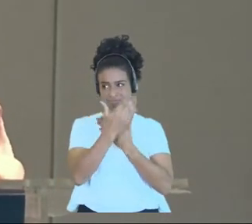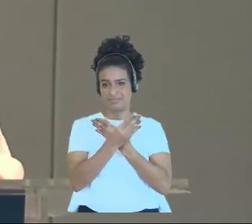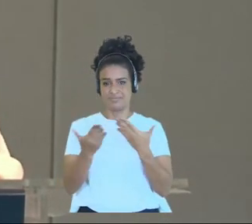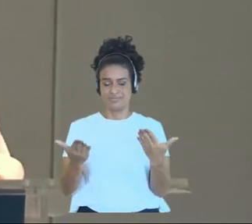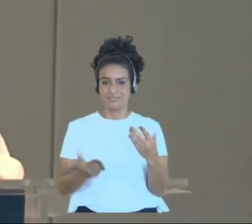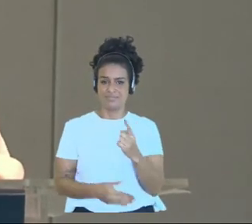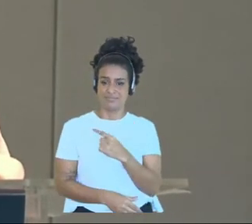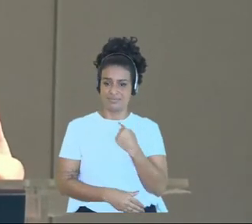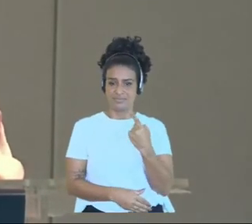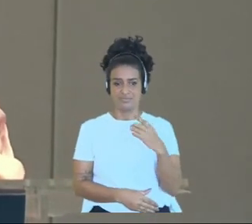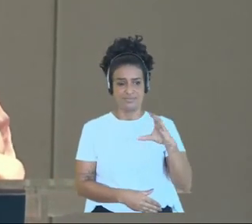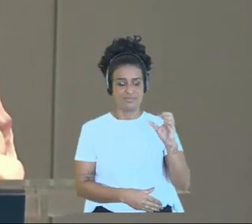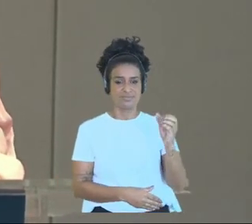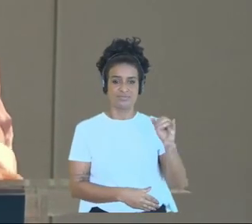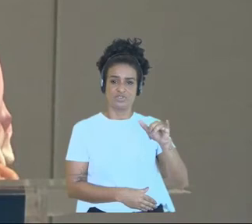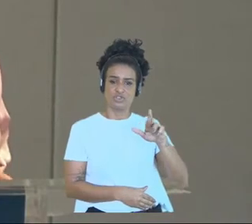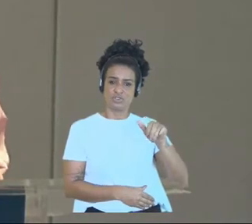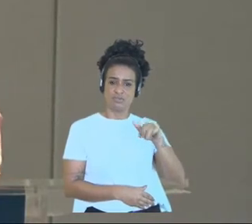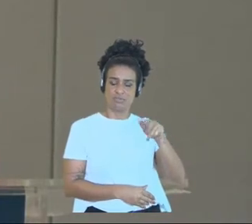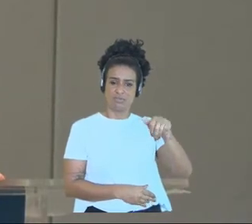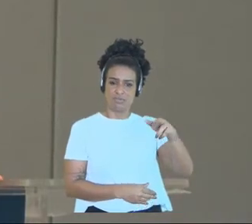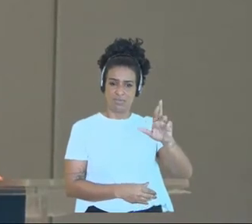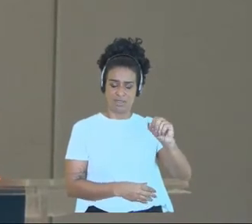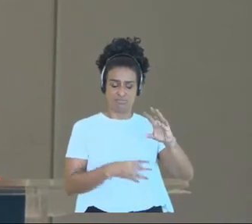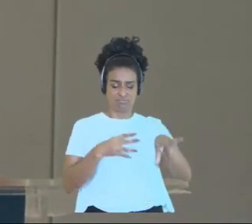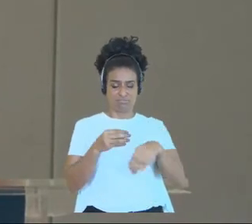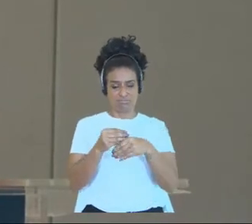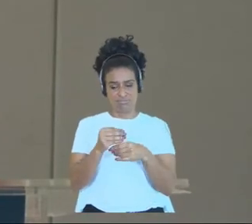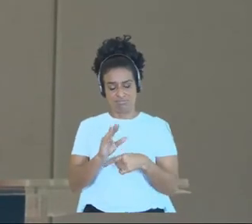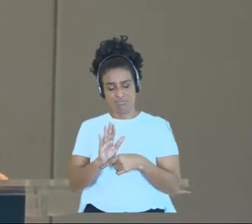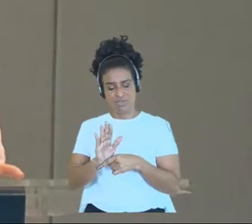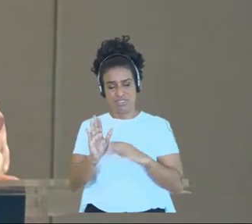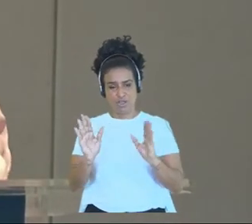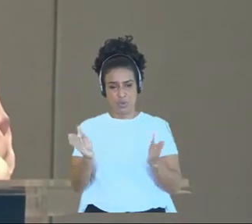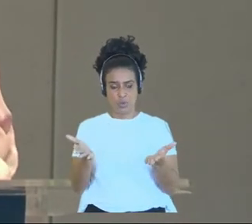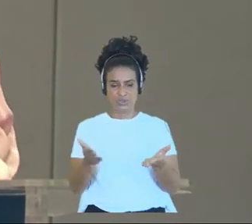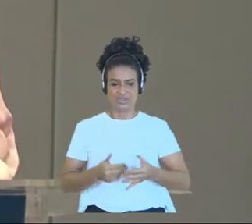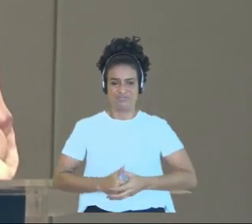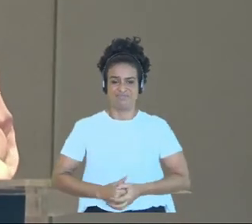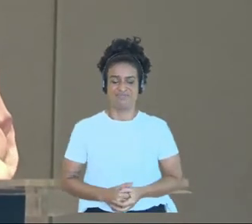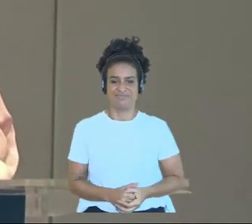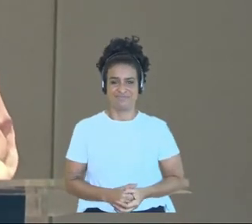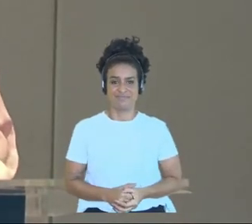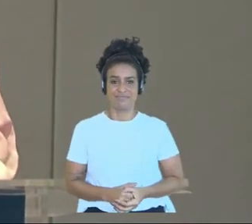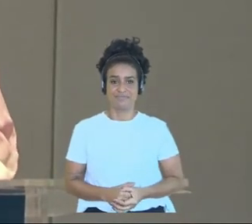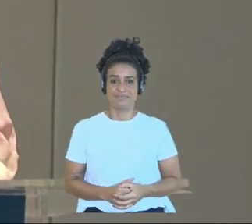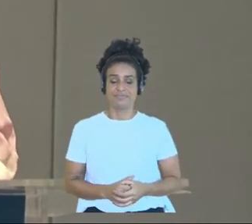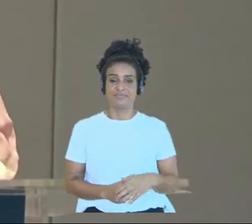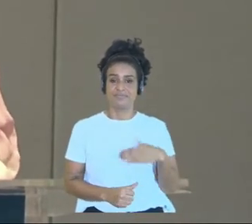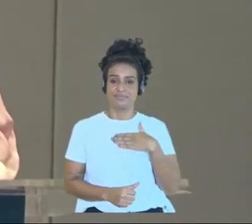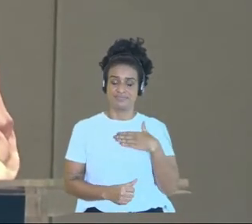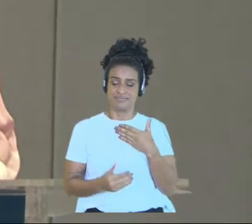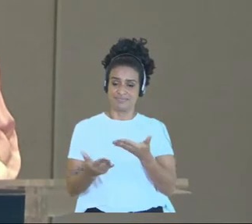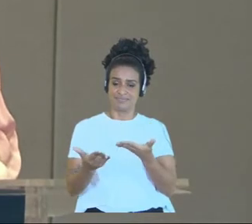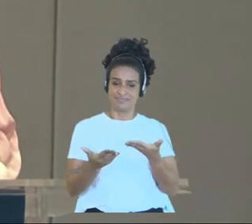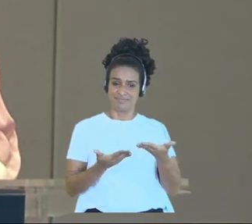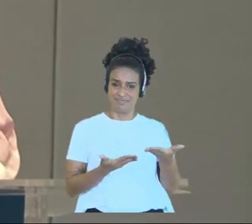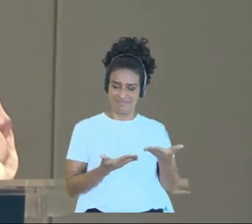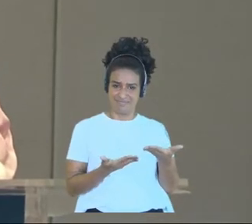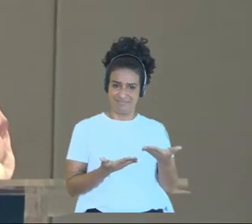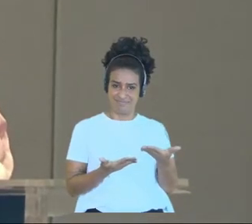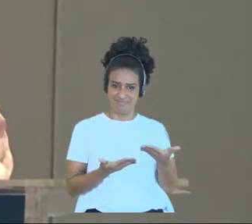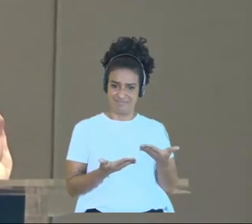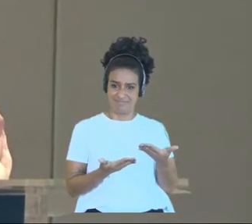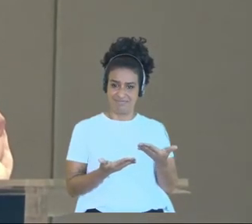a você, caro José Mário, por sua contribuição hoje. Gostaria também de dar as boas-vindas